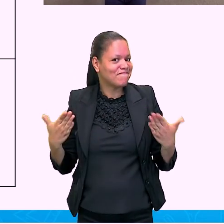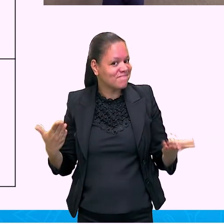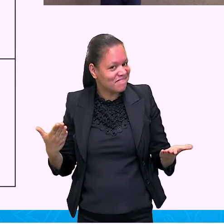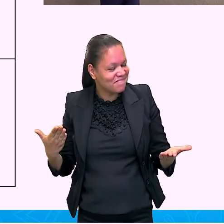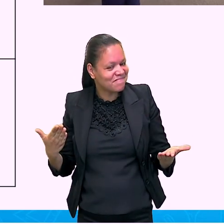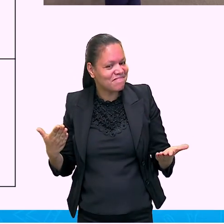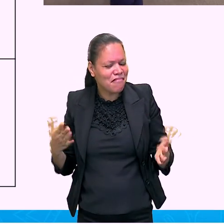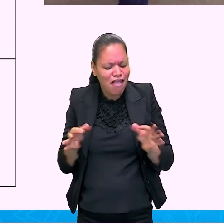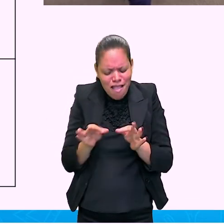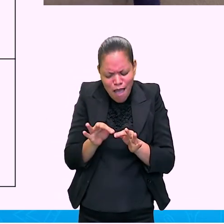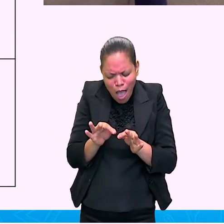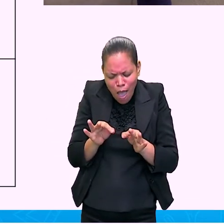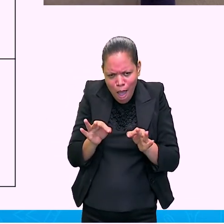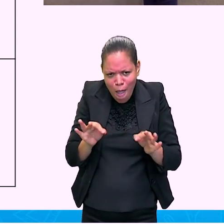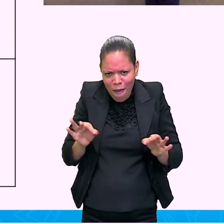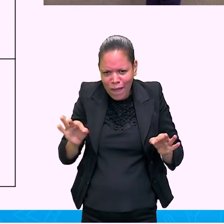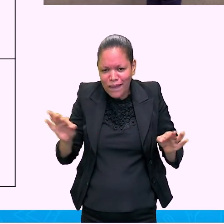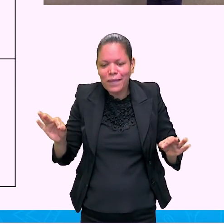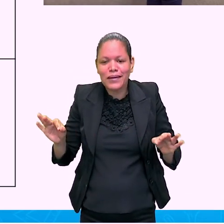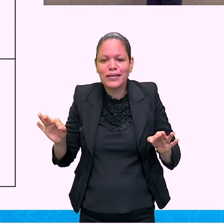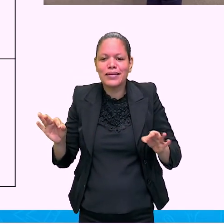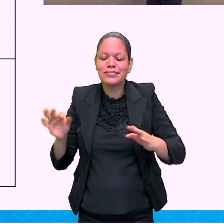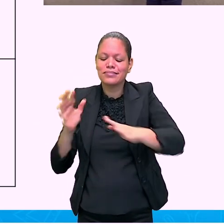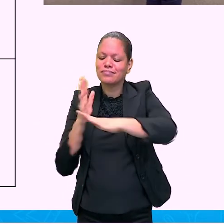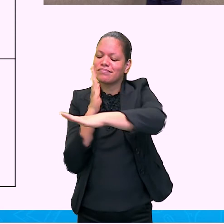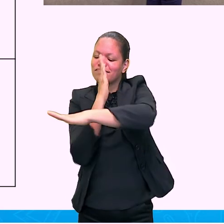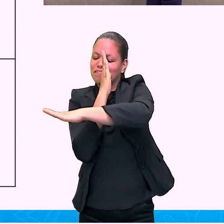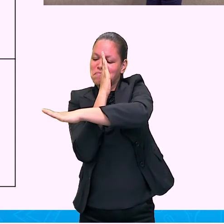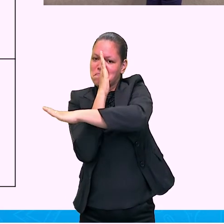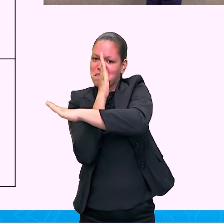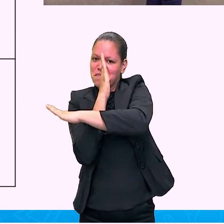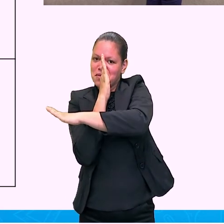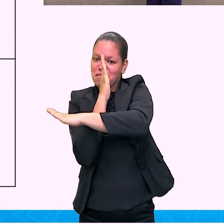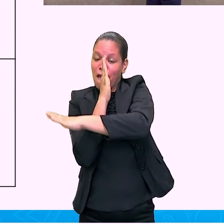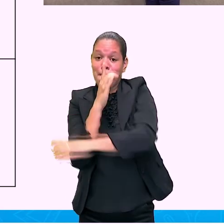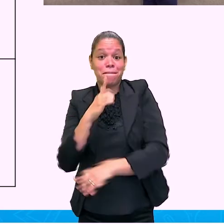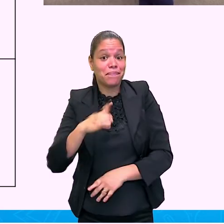perpendiculares, por fazer o quê? Um ângulo de 90 graus.